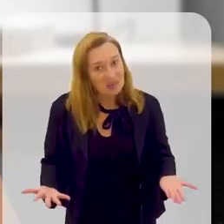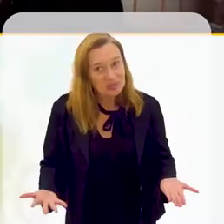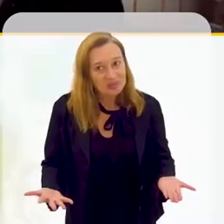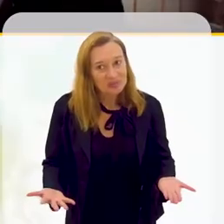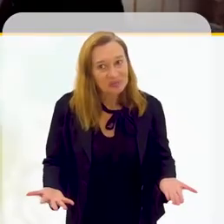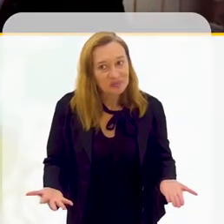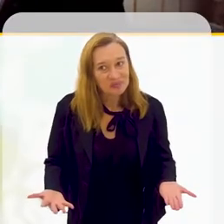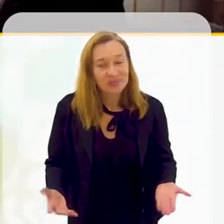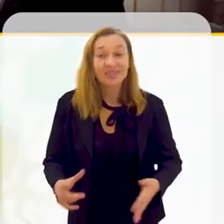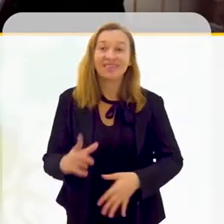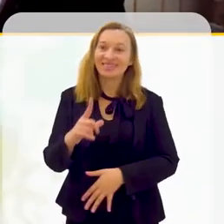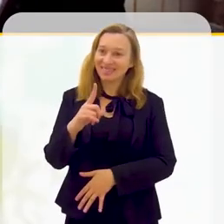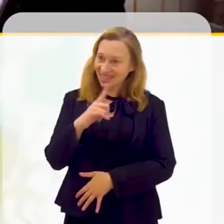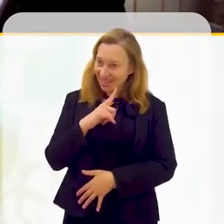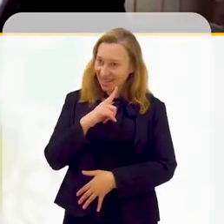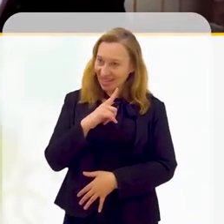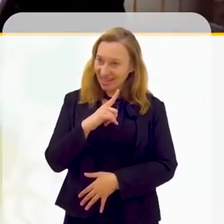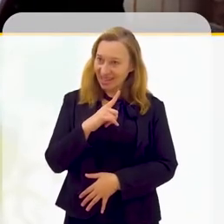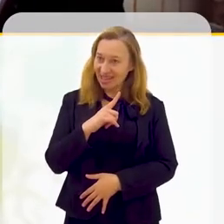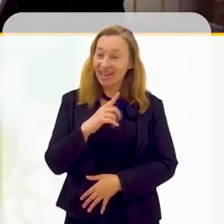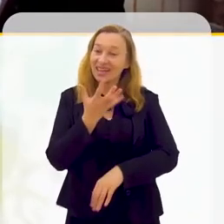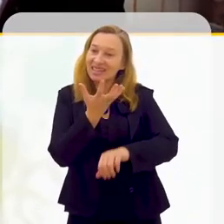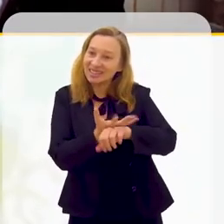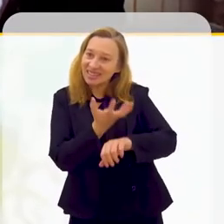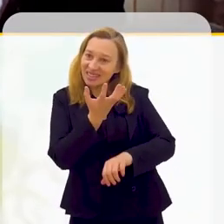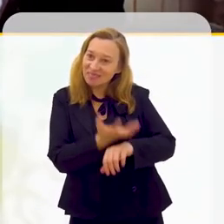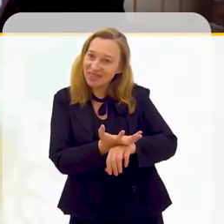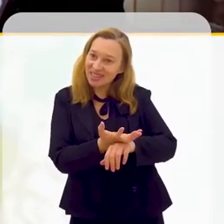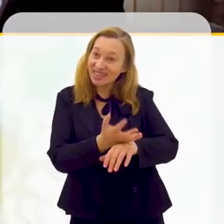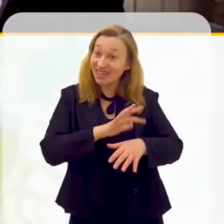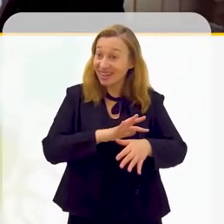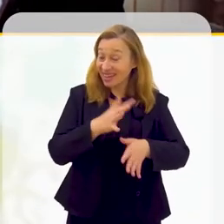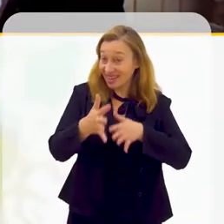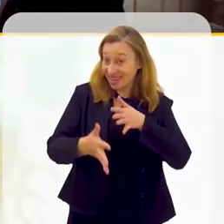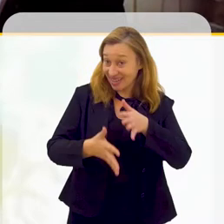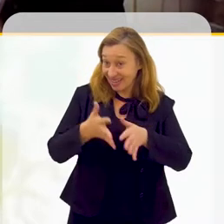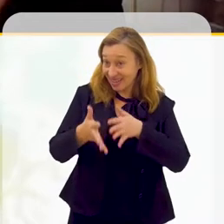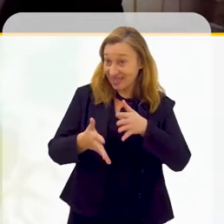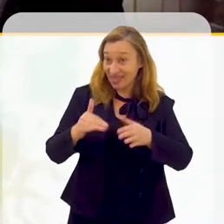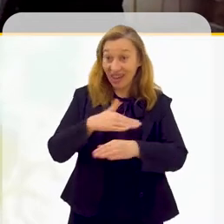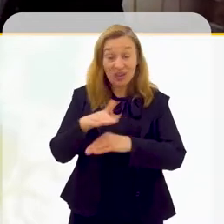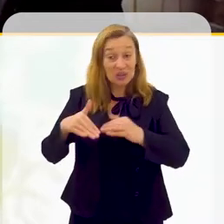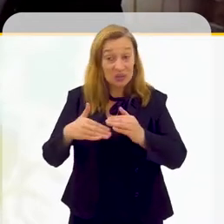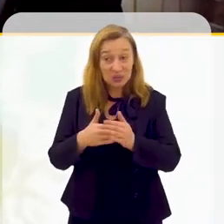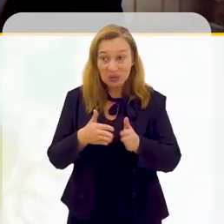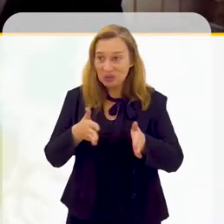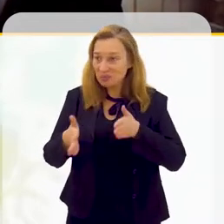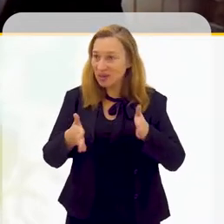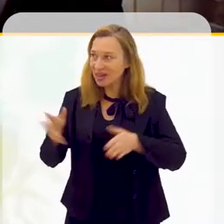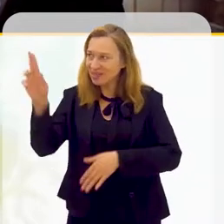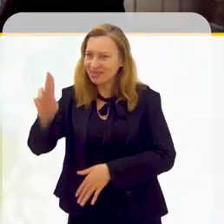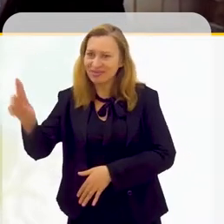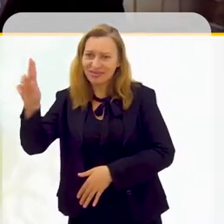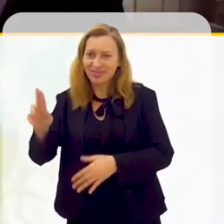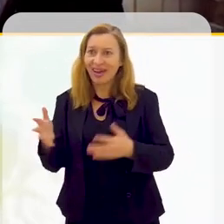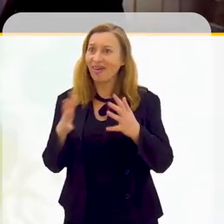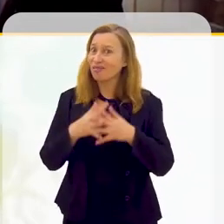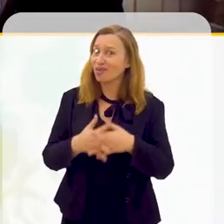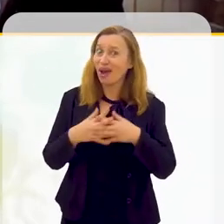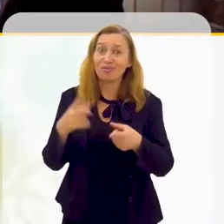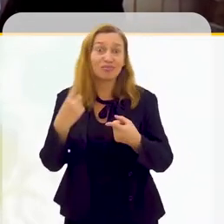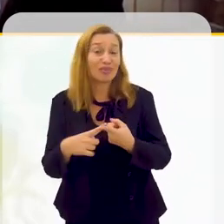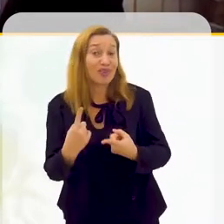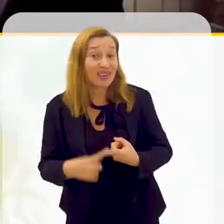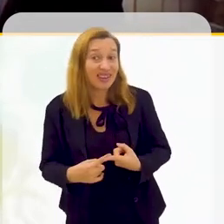então ter a disciplina libras em todos os semestres é muito